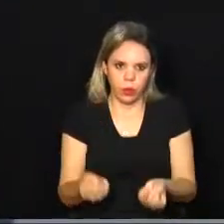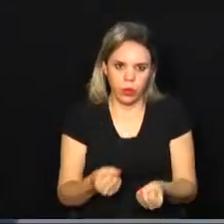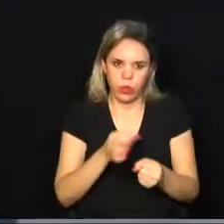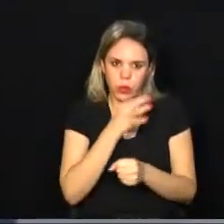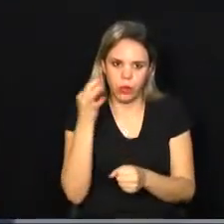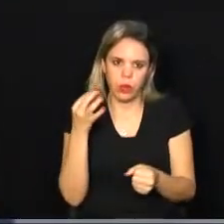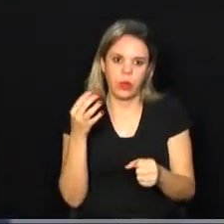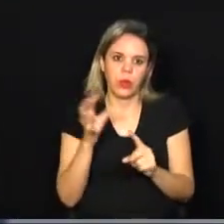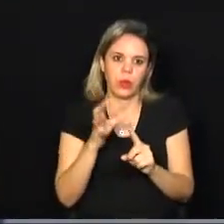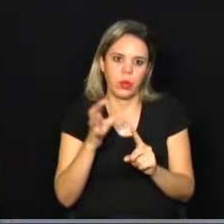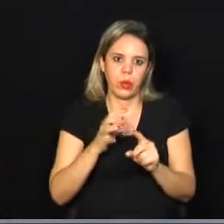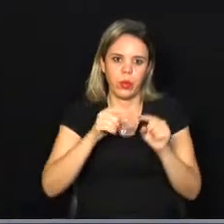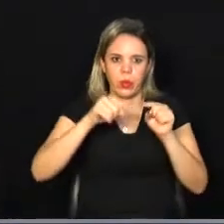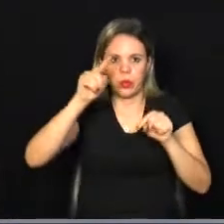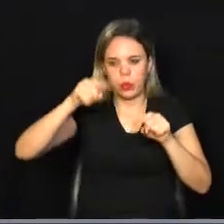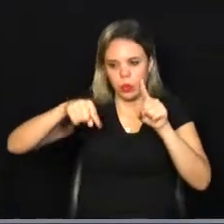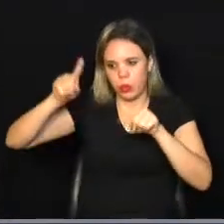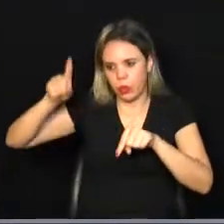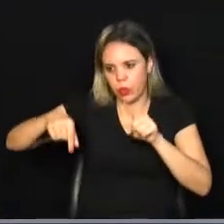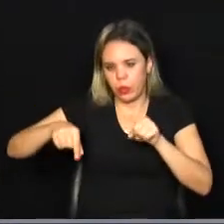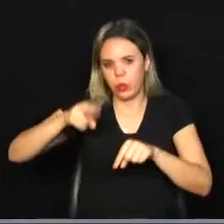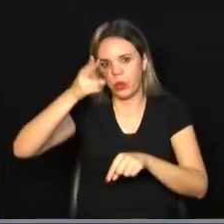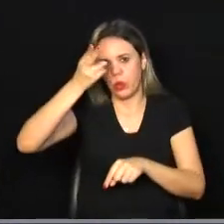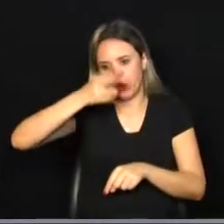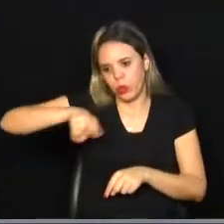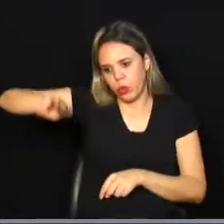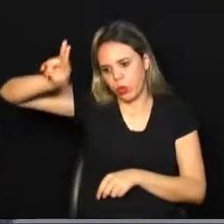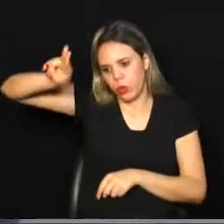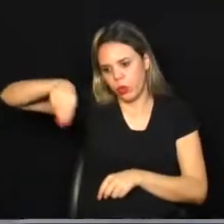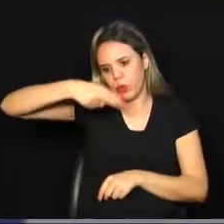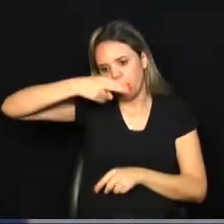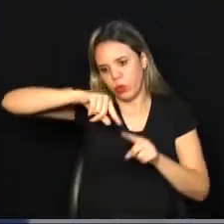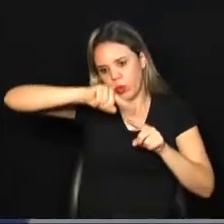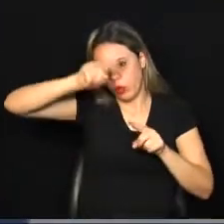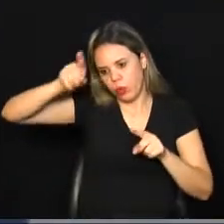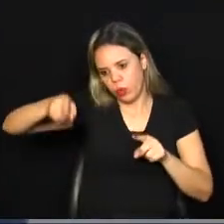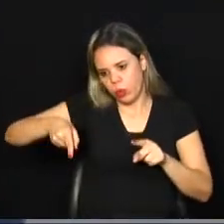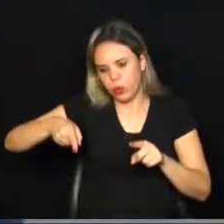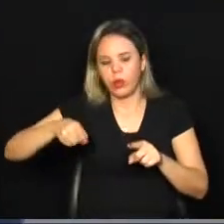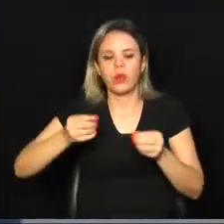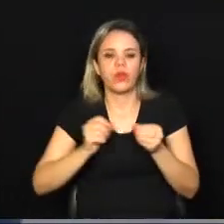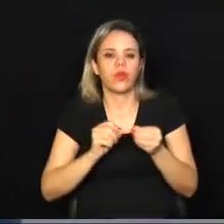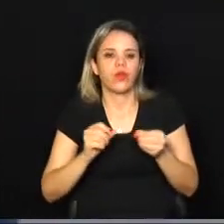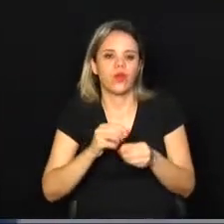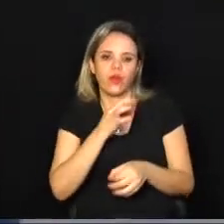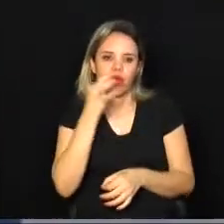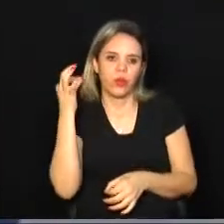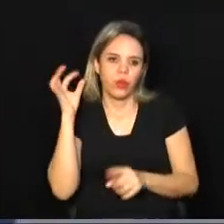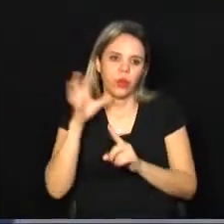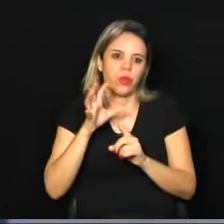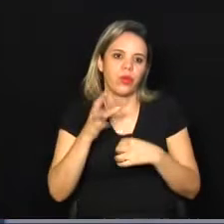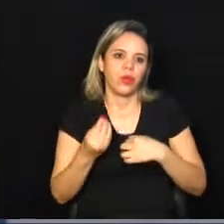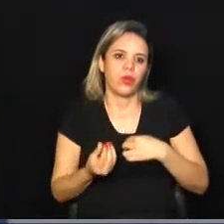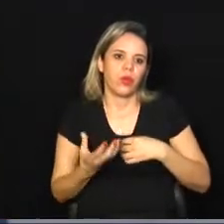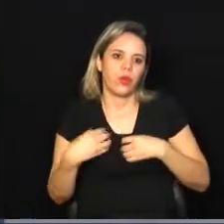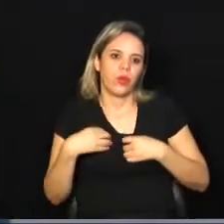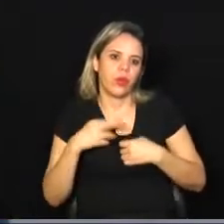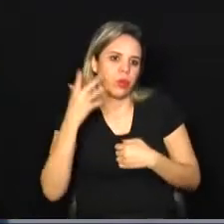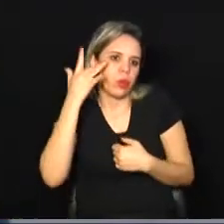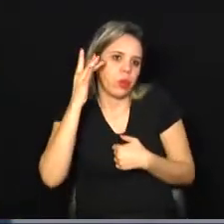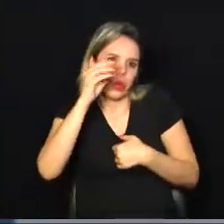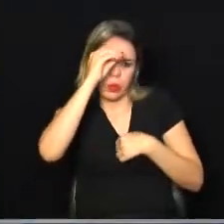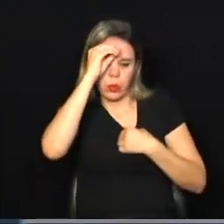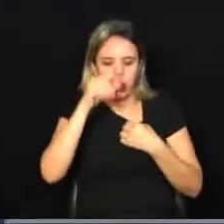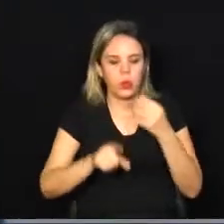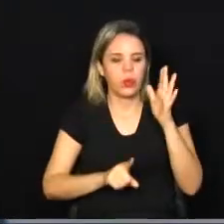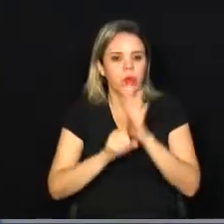de pressão, né? A curva é um U invertido. Qual que é esse nível ótimo de pressão? Não sabe, é a